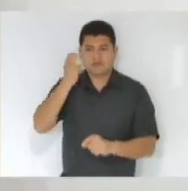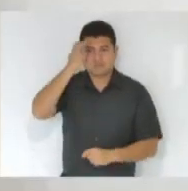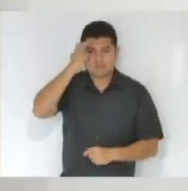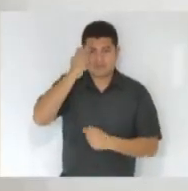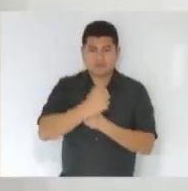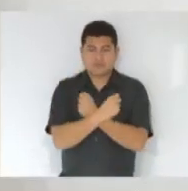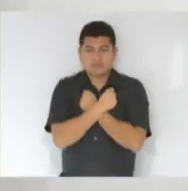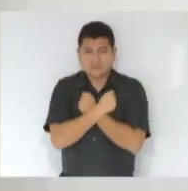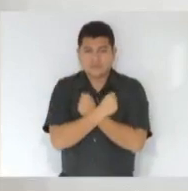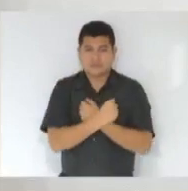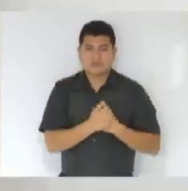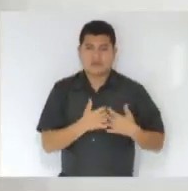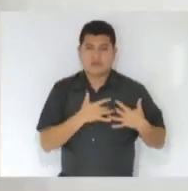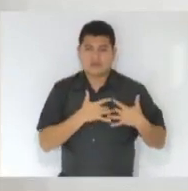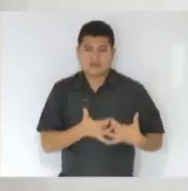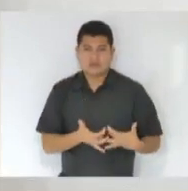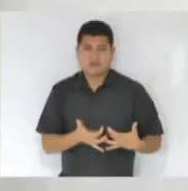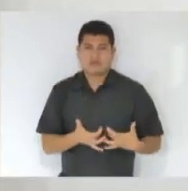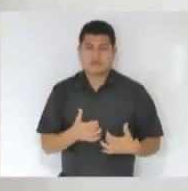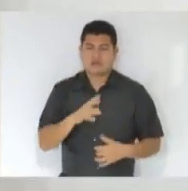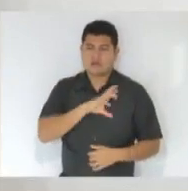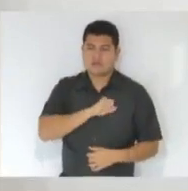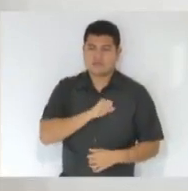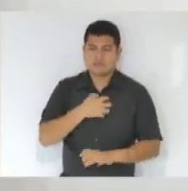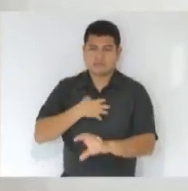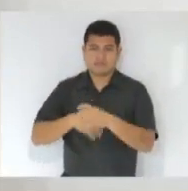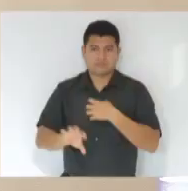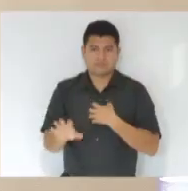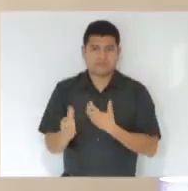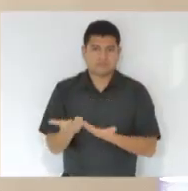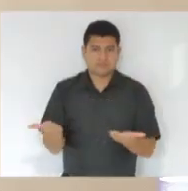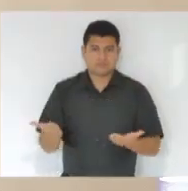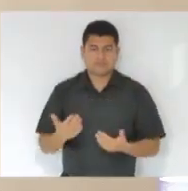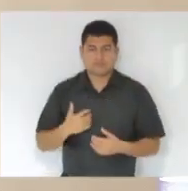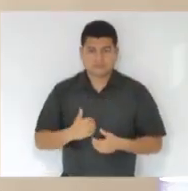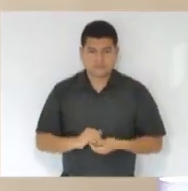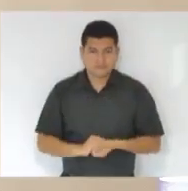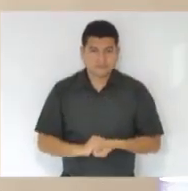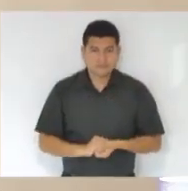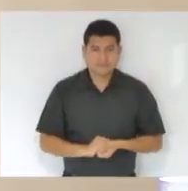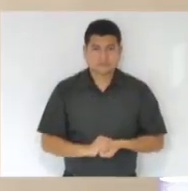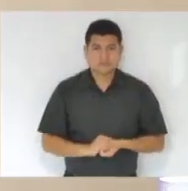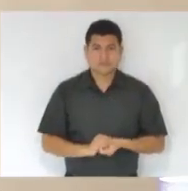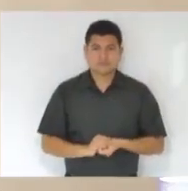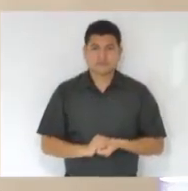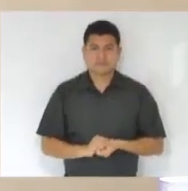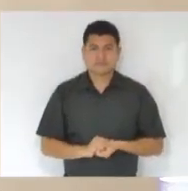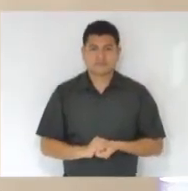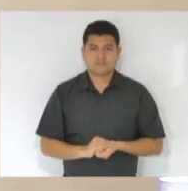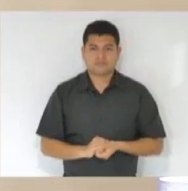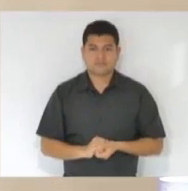solidariedade, a cultura do amor ao próximo. Muito obrigado pela oportunidade. Muito obrigado e um fraternal abraço.